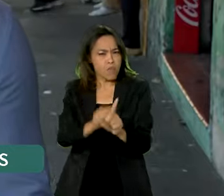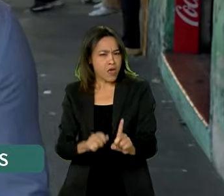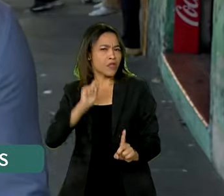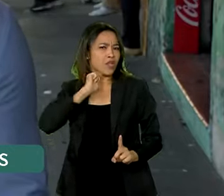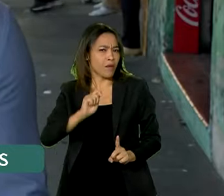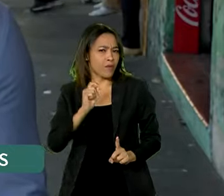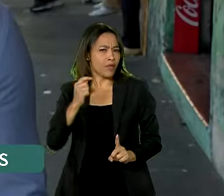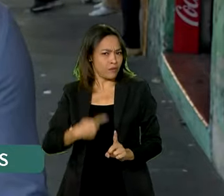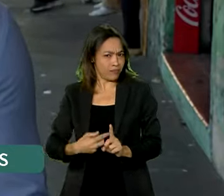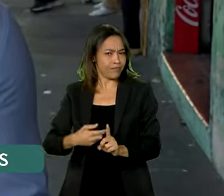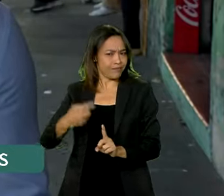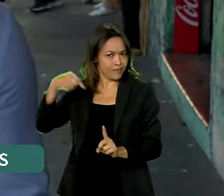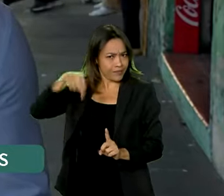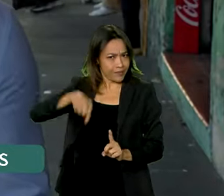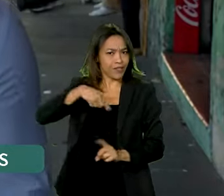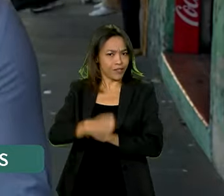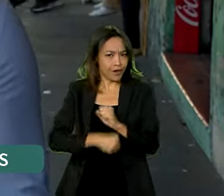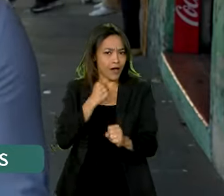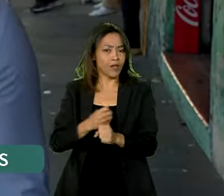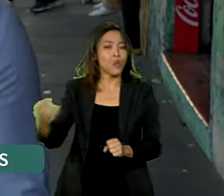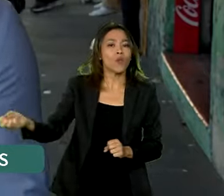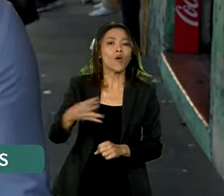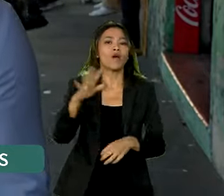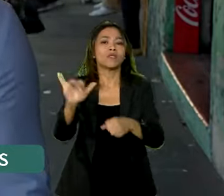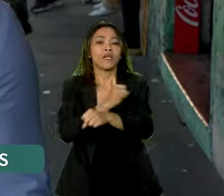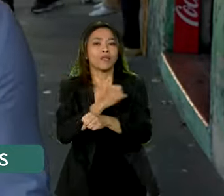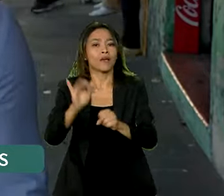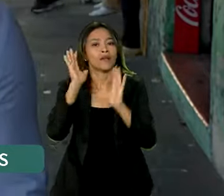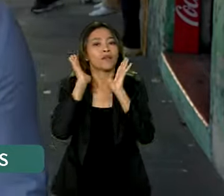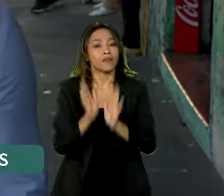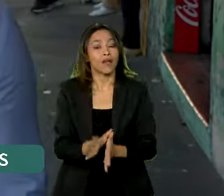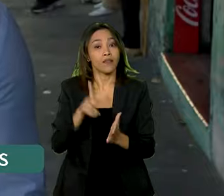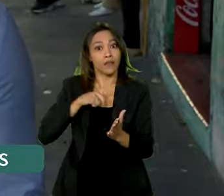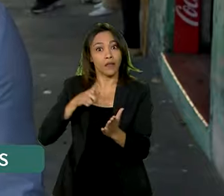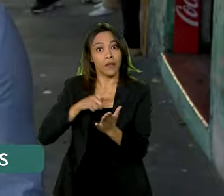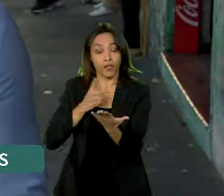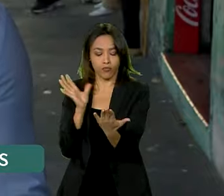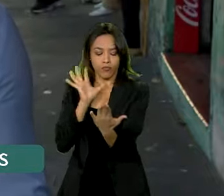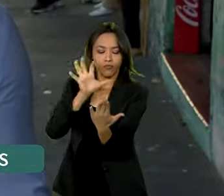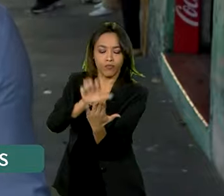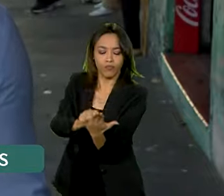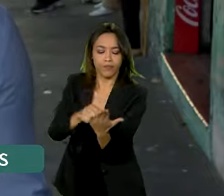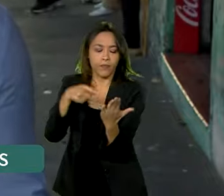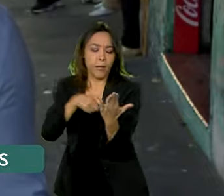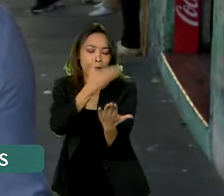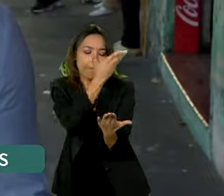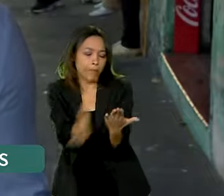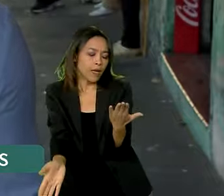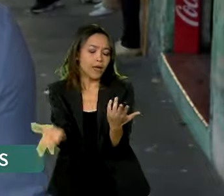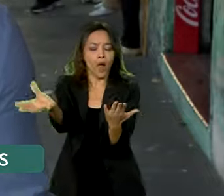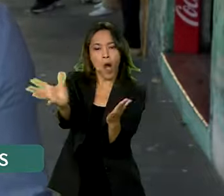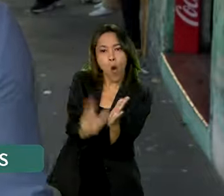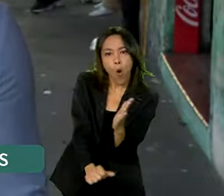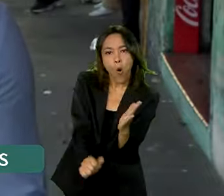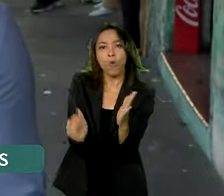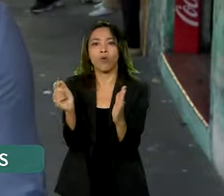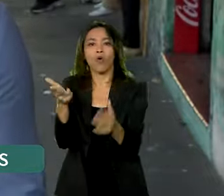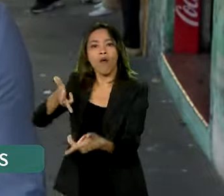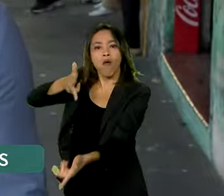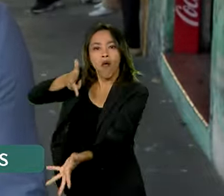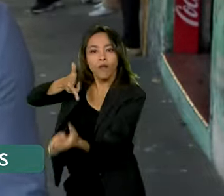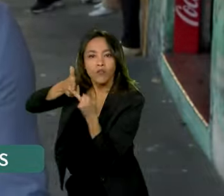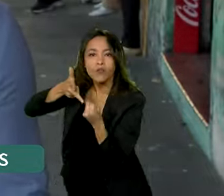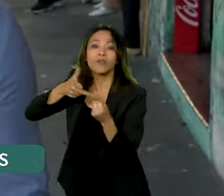nova versão da ferramenta foi lançada. O registro, bem como as comunicações de perda, roubo ou furto,